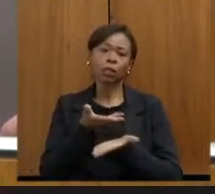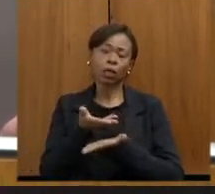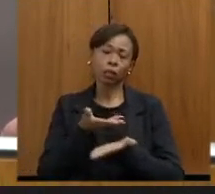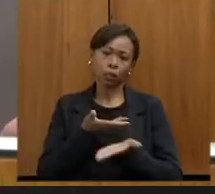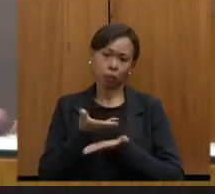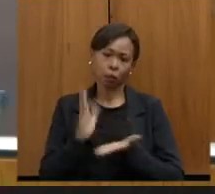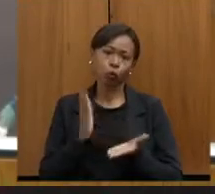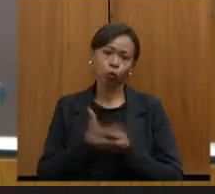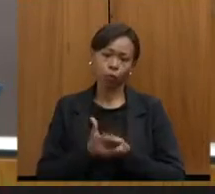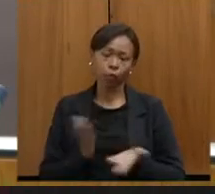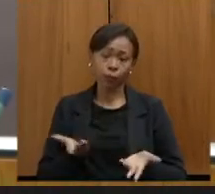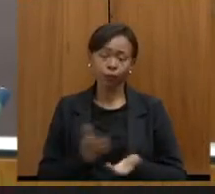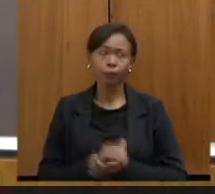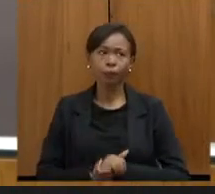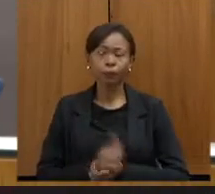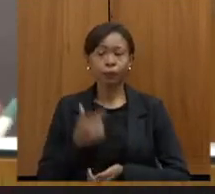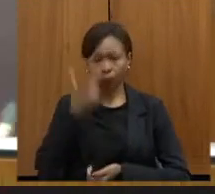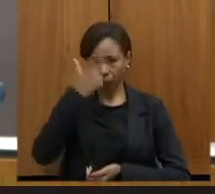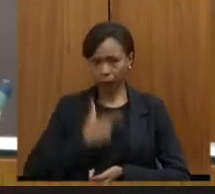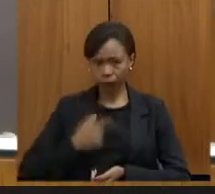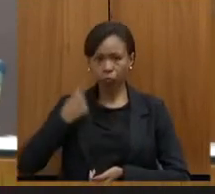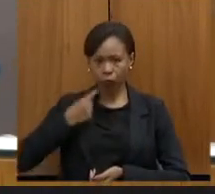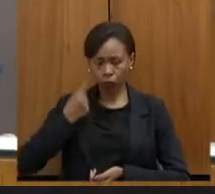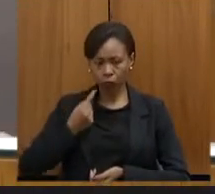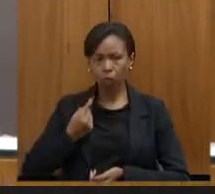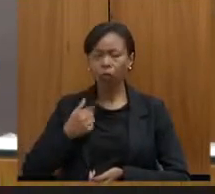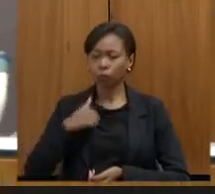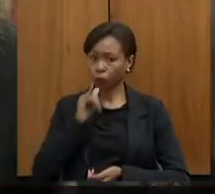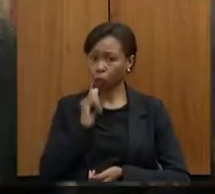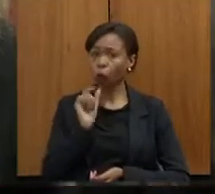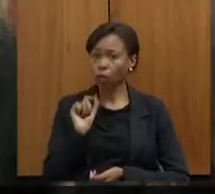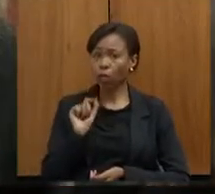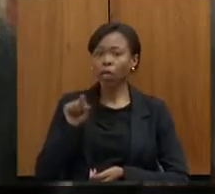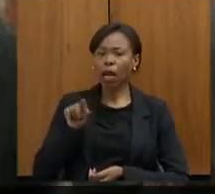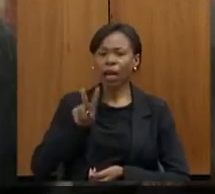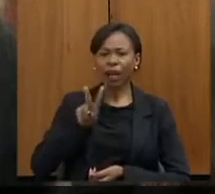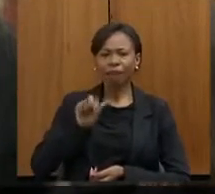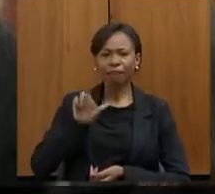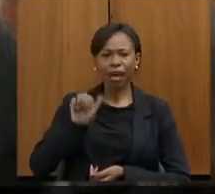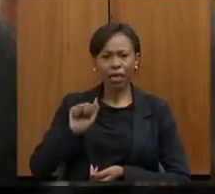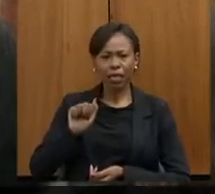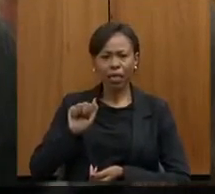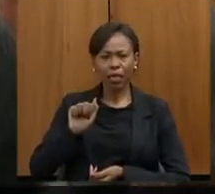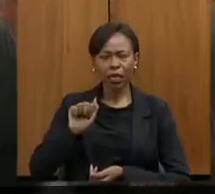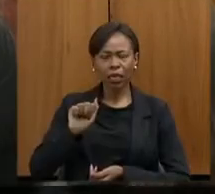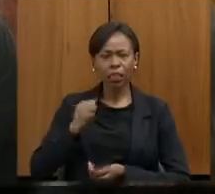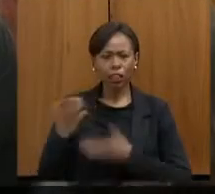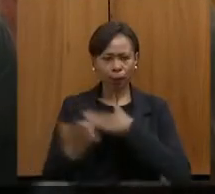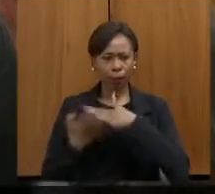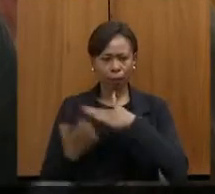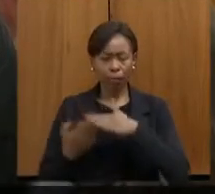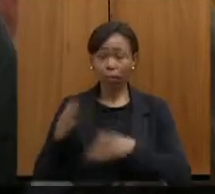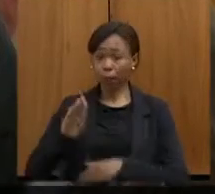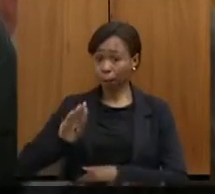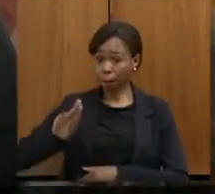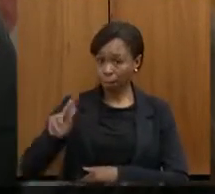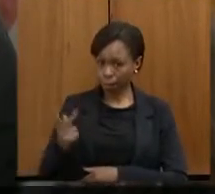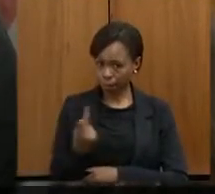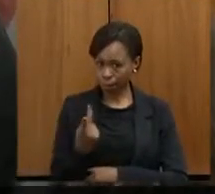advogado, eu digo para vocês o seguinte, hoje, por exemplo, nas várias empresas aqui em Belo Horizonte,